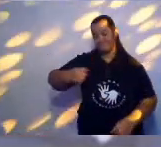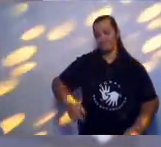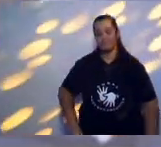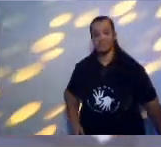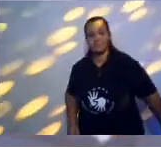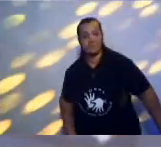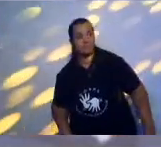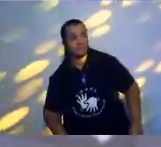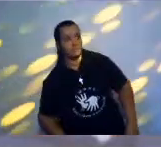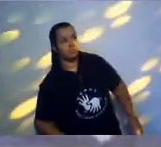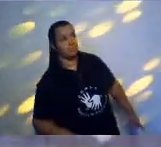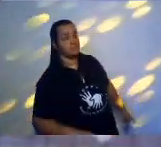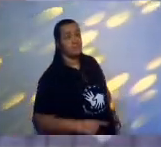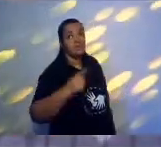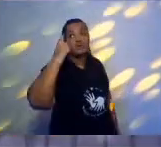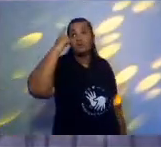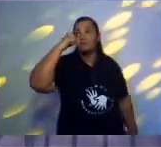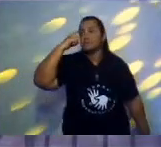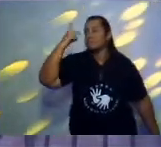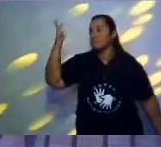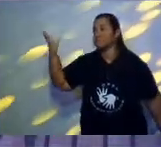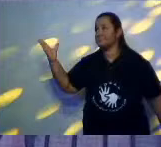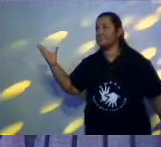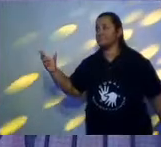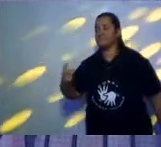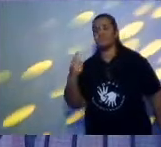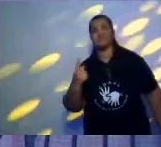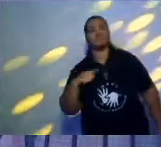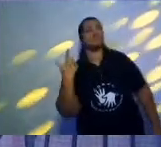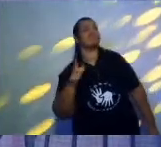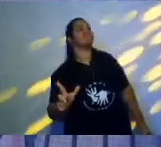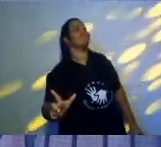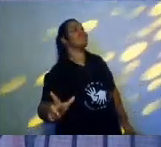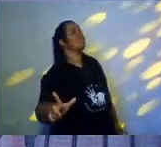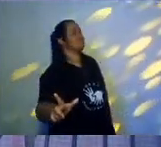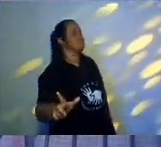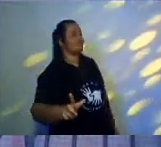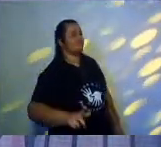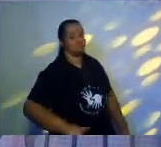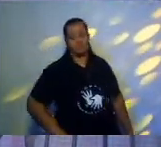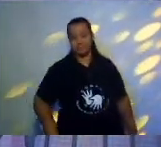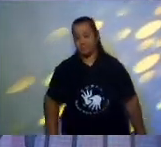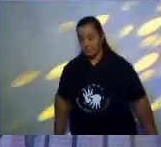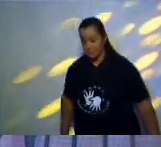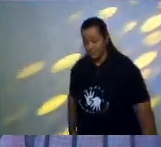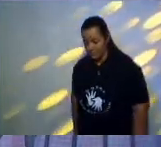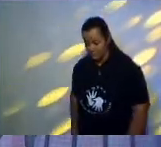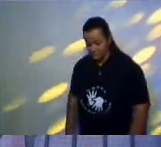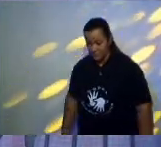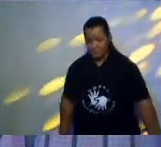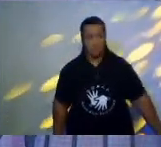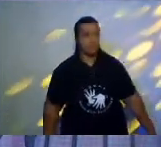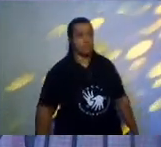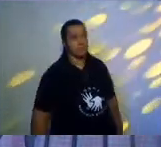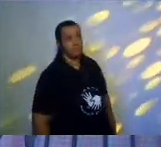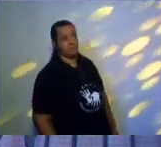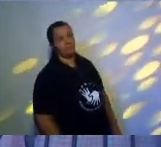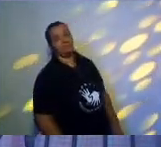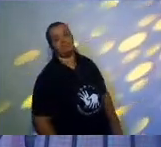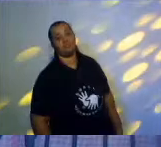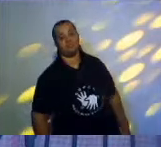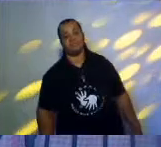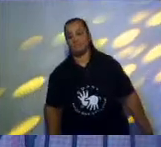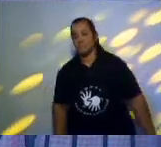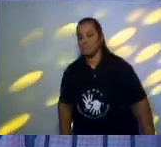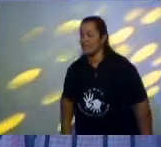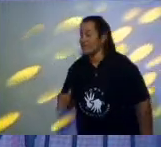E quando vem a lucidez, estou sozinho outra vez. E então eu volto a conversar